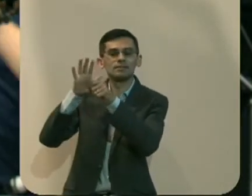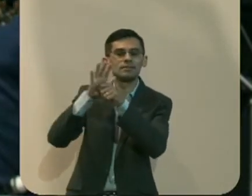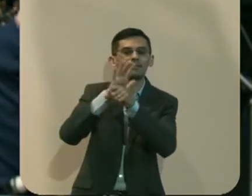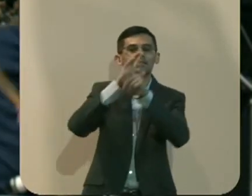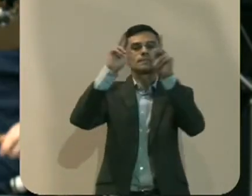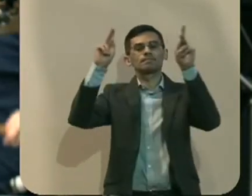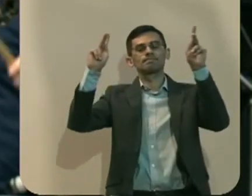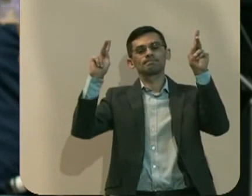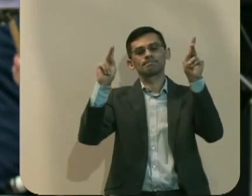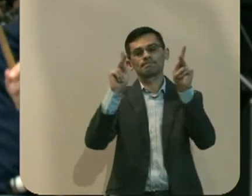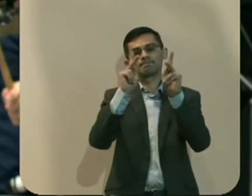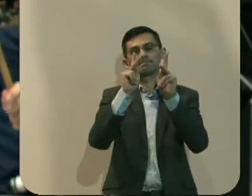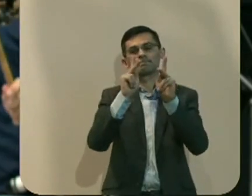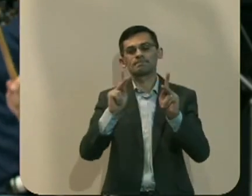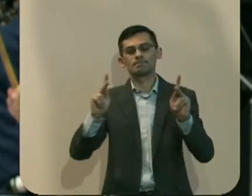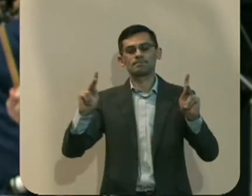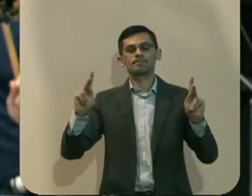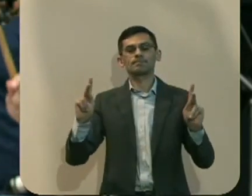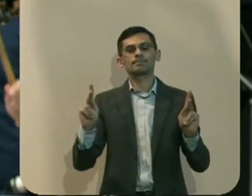carregar a cruz.